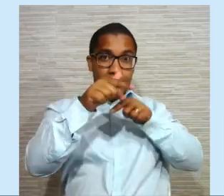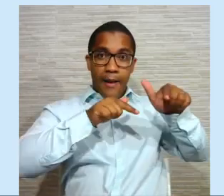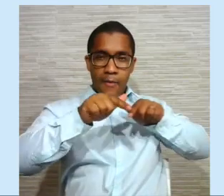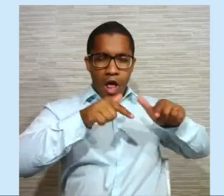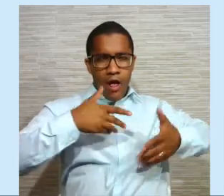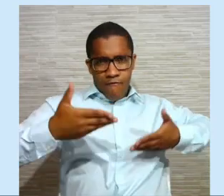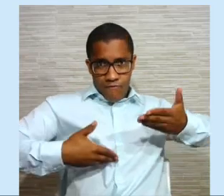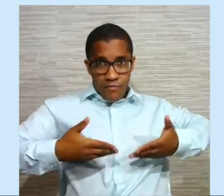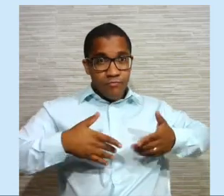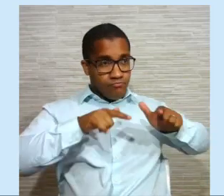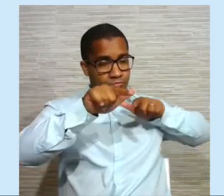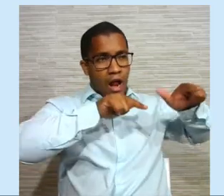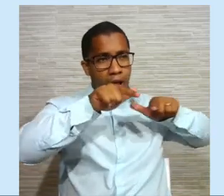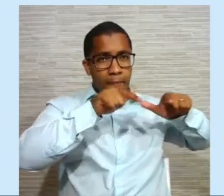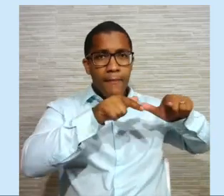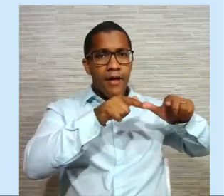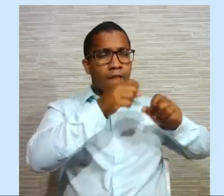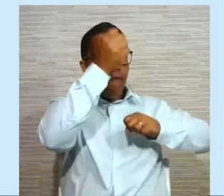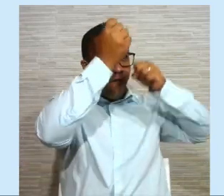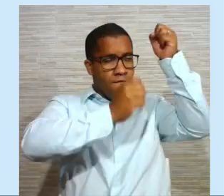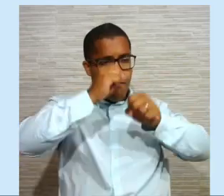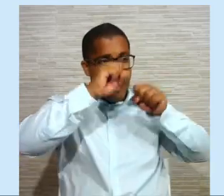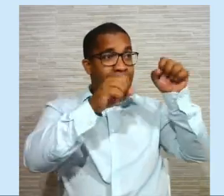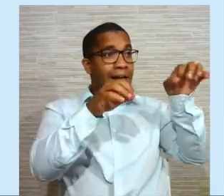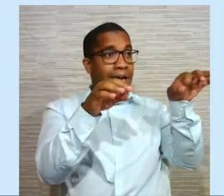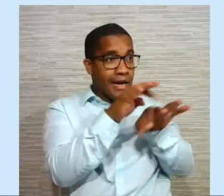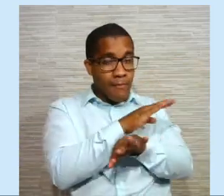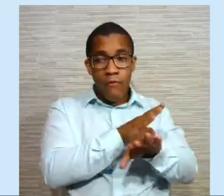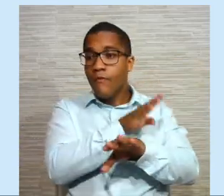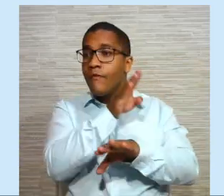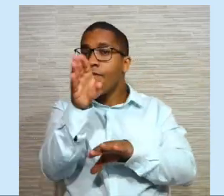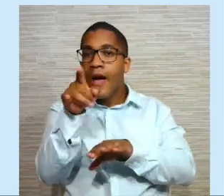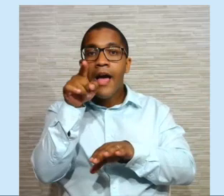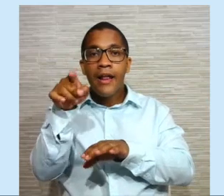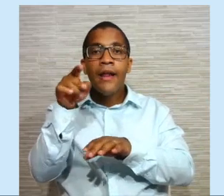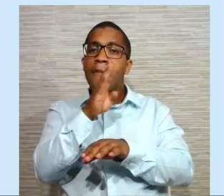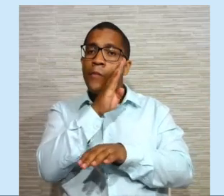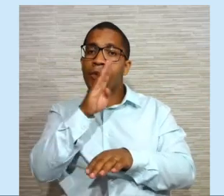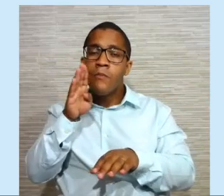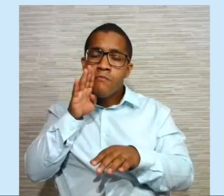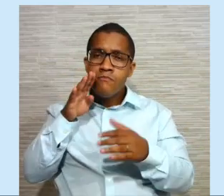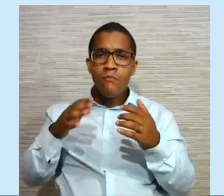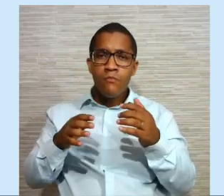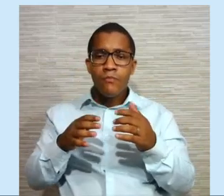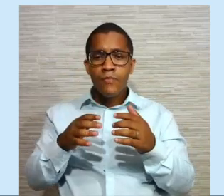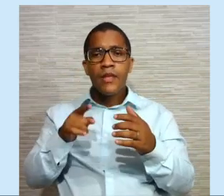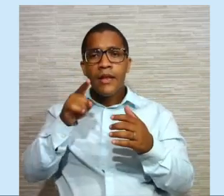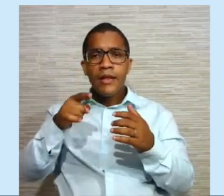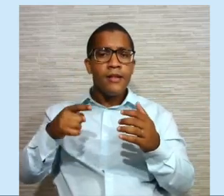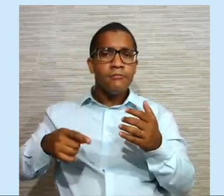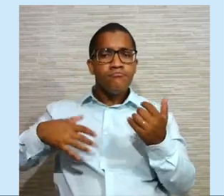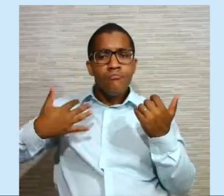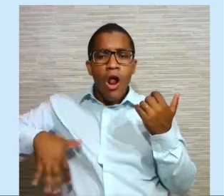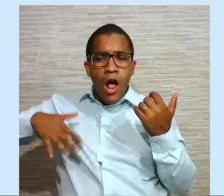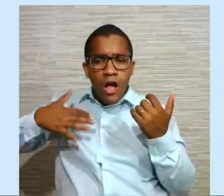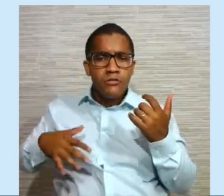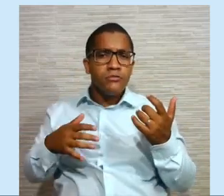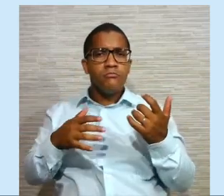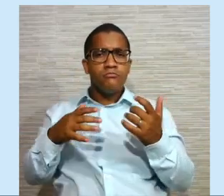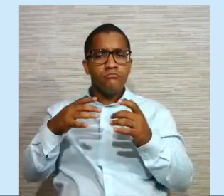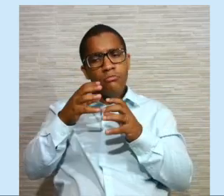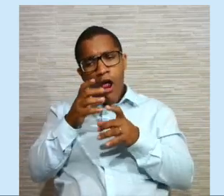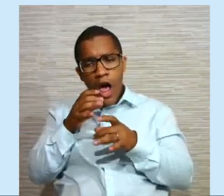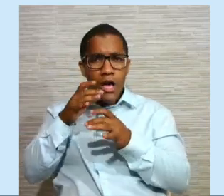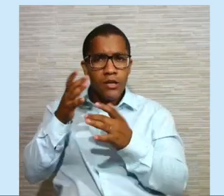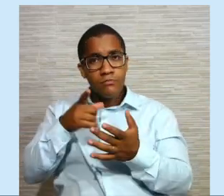e iam para esses bares tocar blues, né? Que tinha muito essa lamentação que se